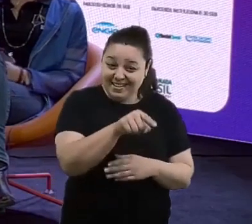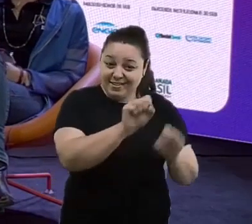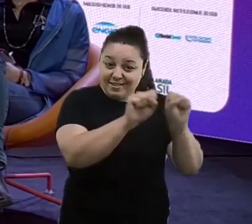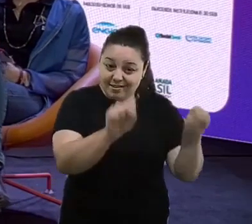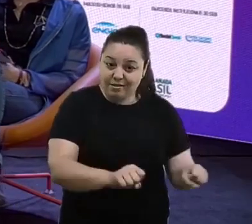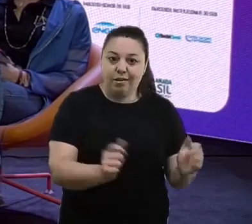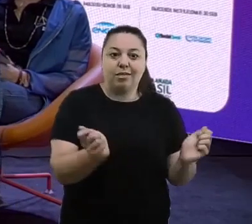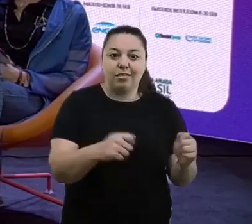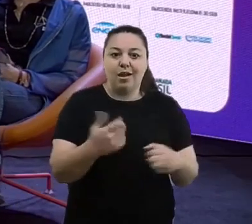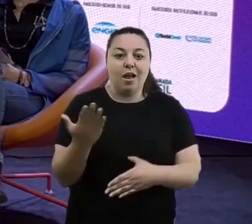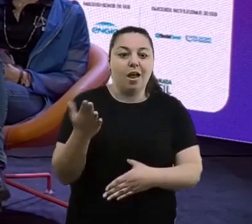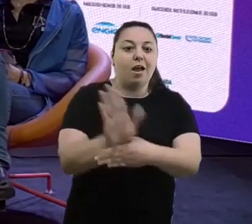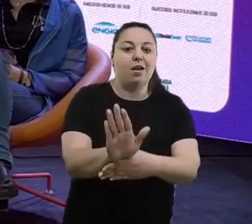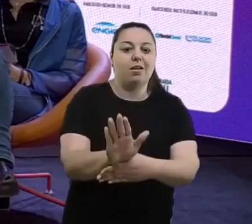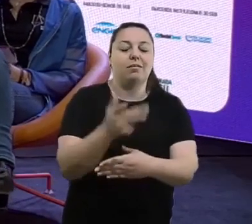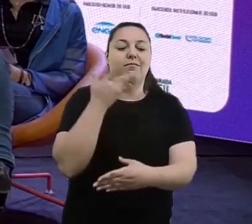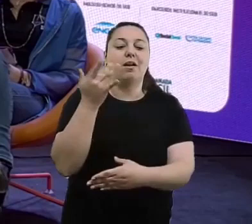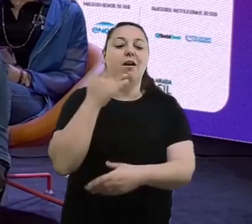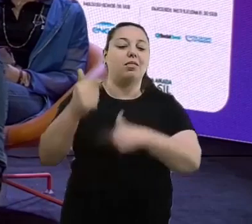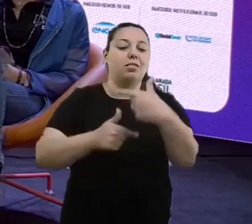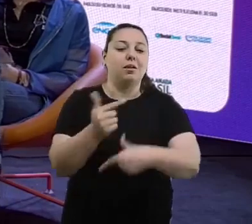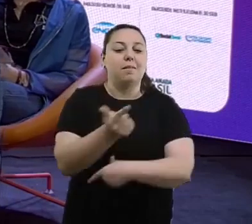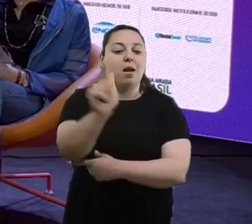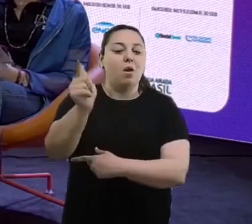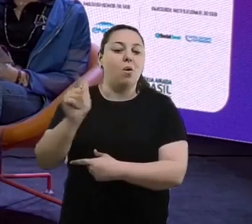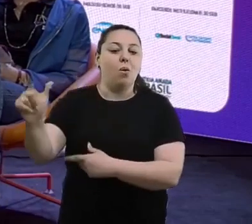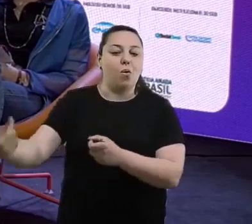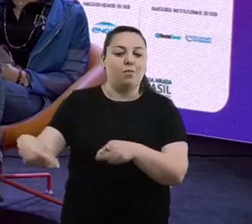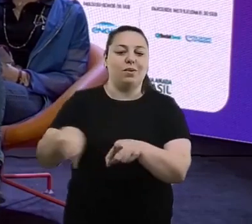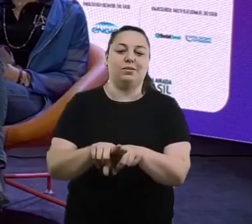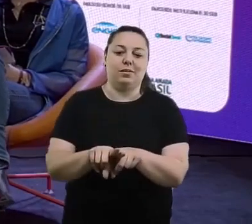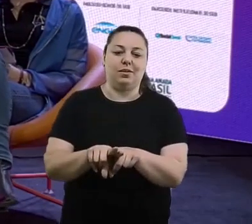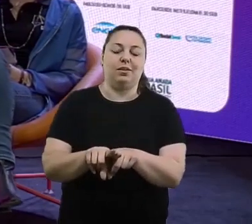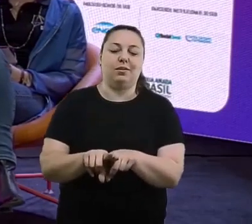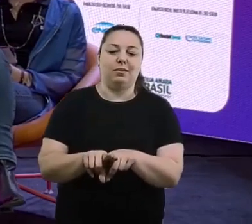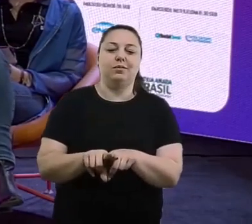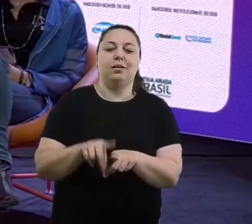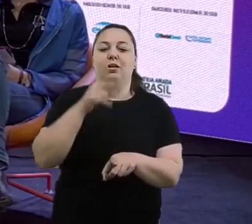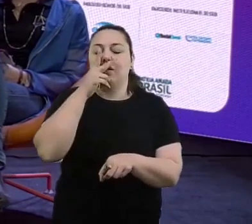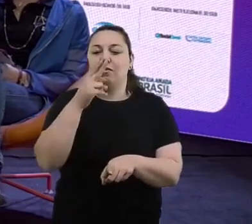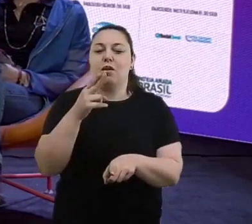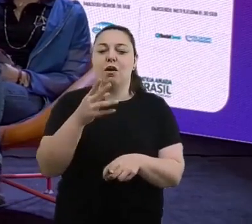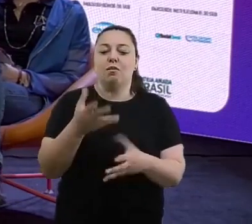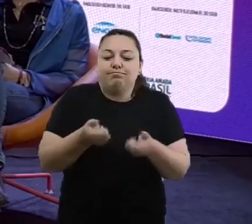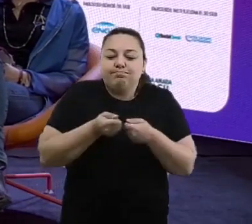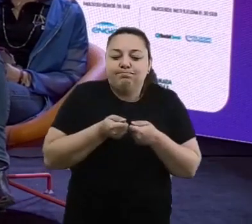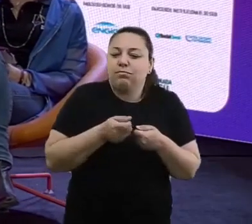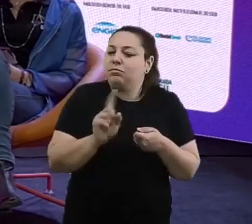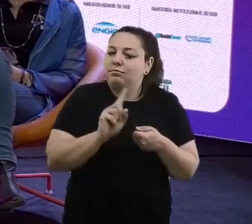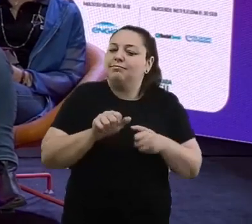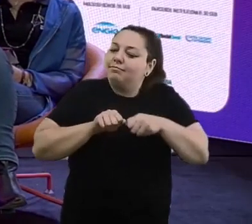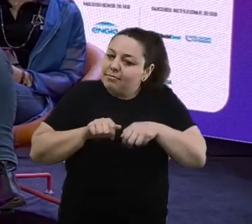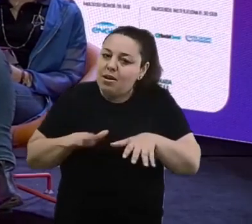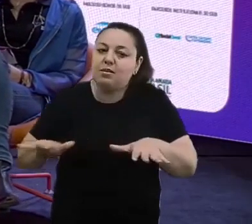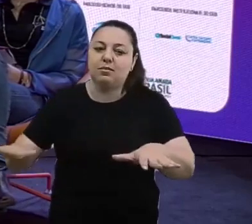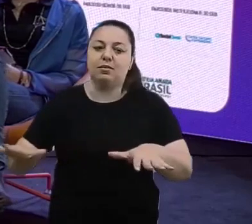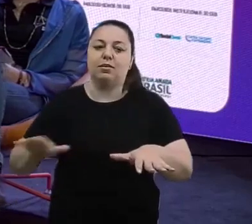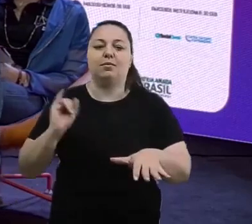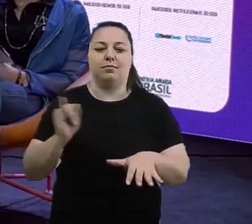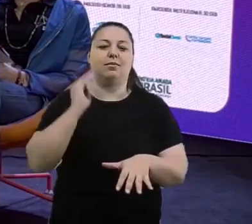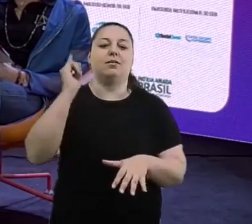abate real acontecendo e a previsão que a ferramenta indicou, né, então a sobreposição das linhas é o melhor cenário,